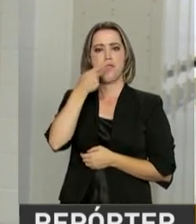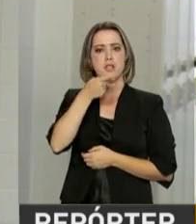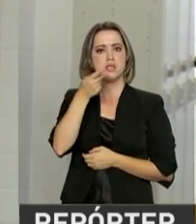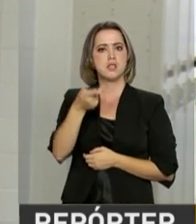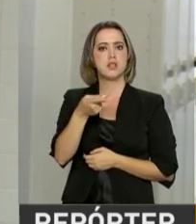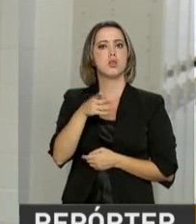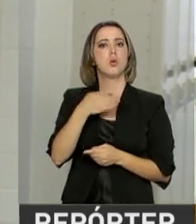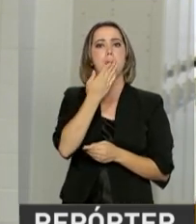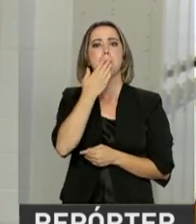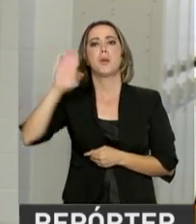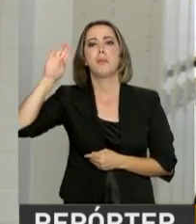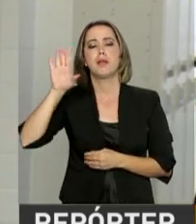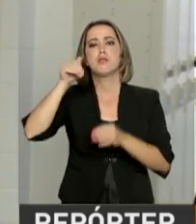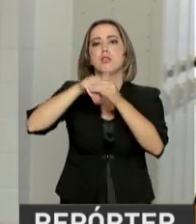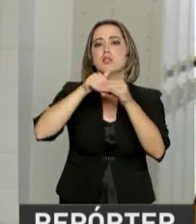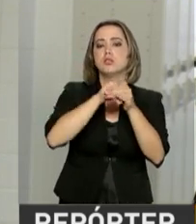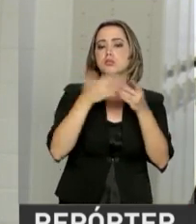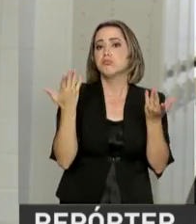dele, sem